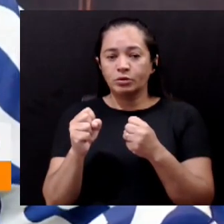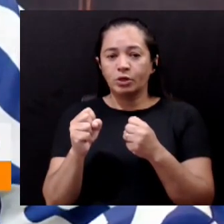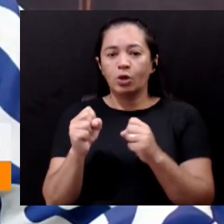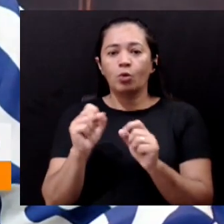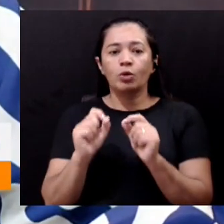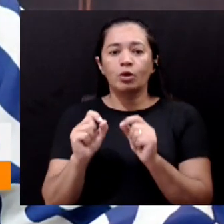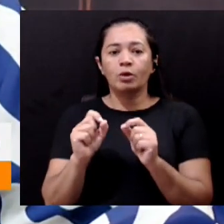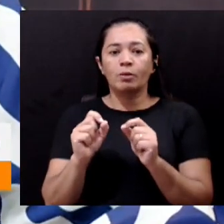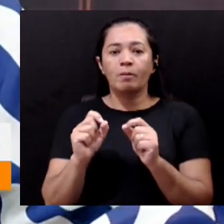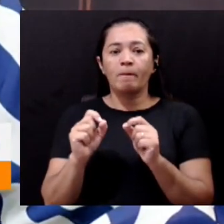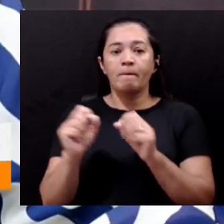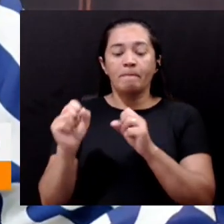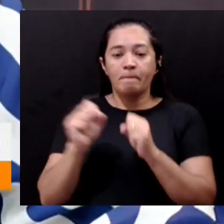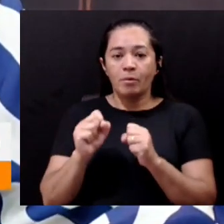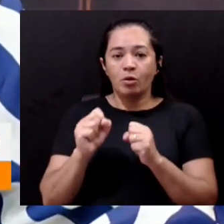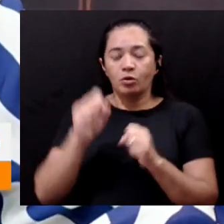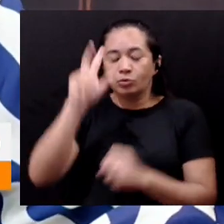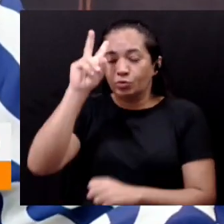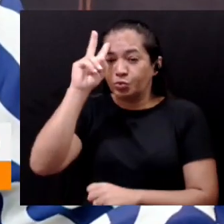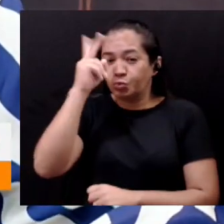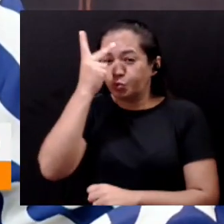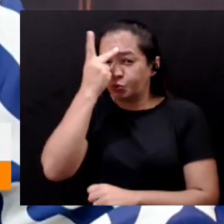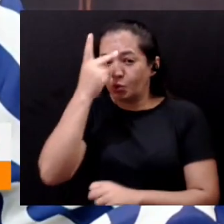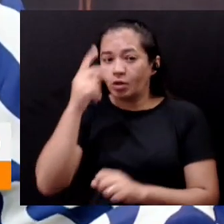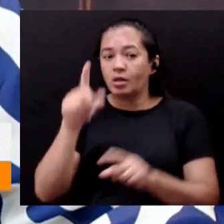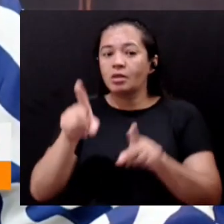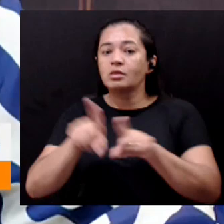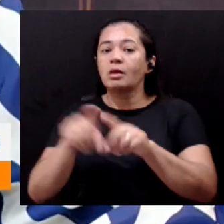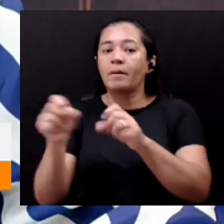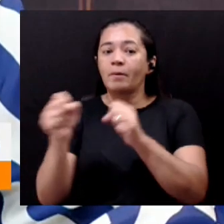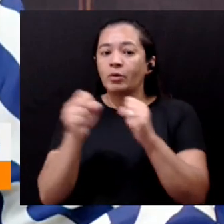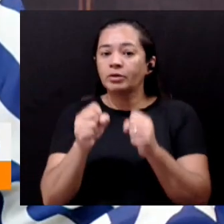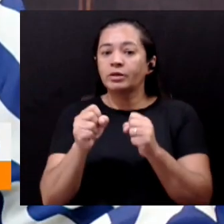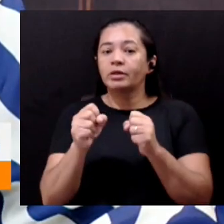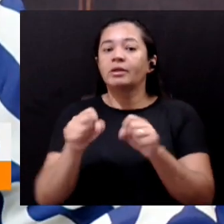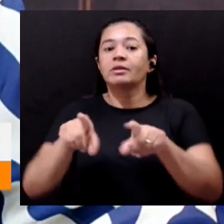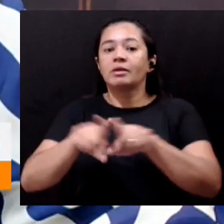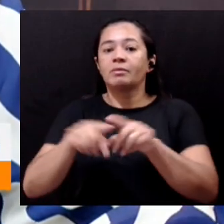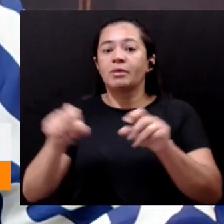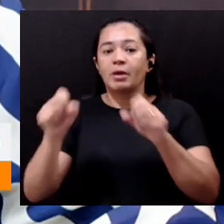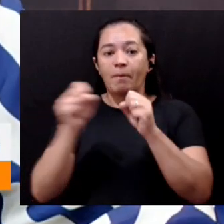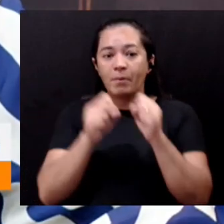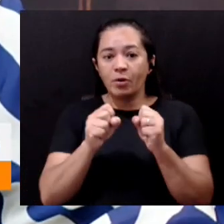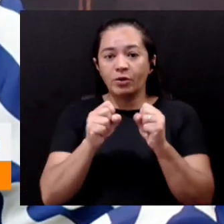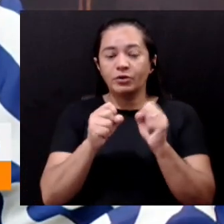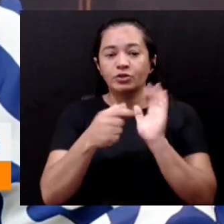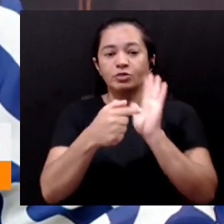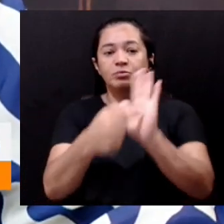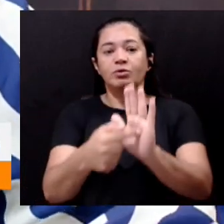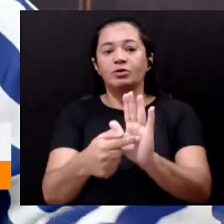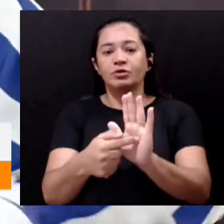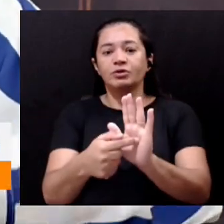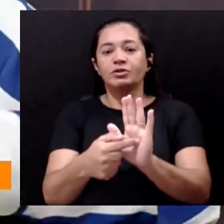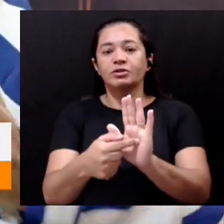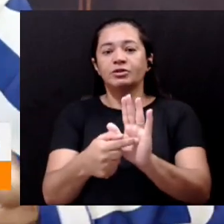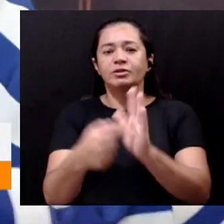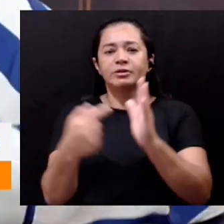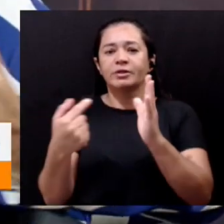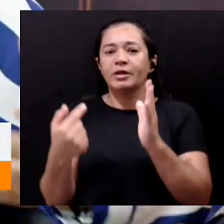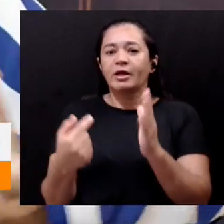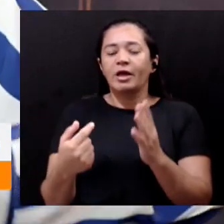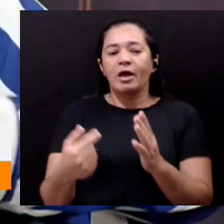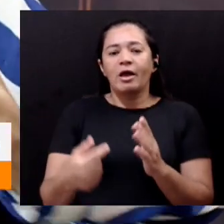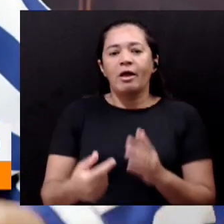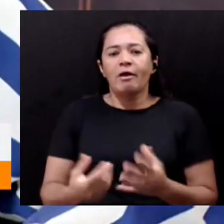subir a cabeça, o poder também pode revelar grandeza, Uau! colaboração, então, Uhum. né, temos